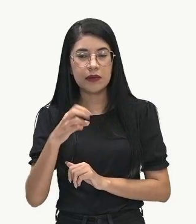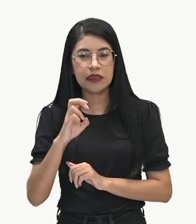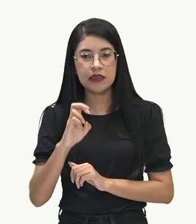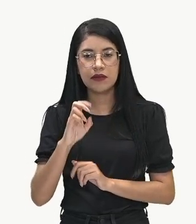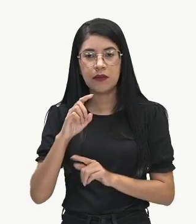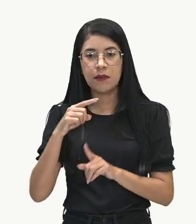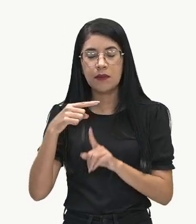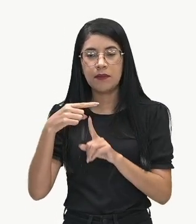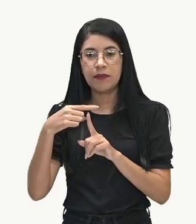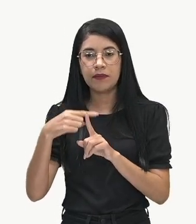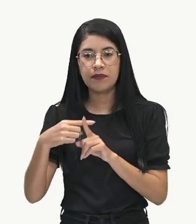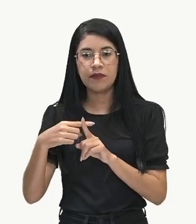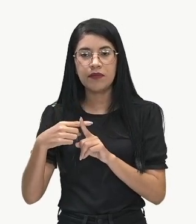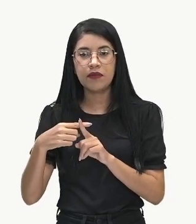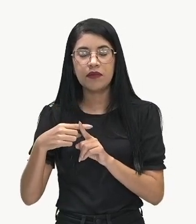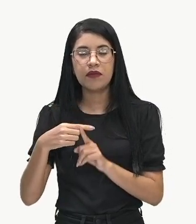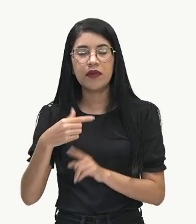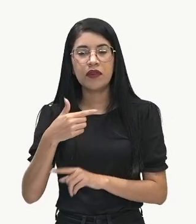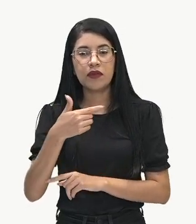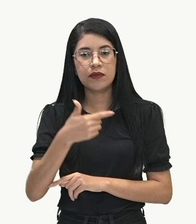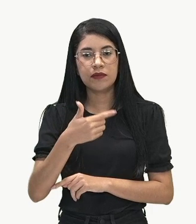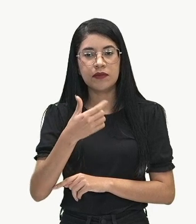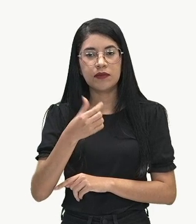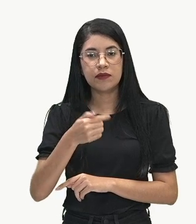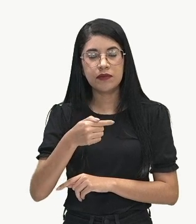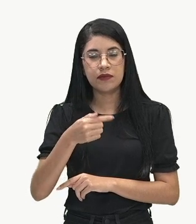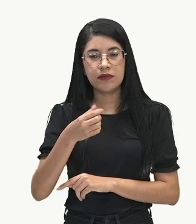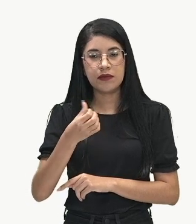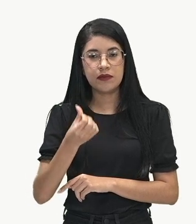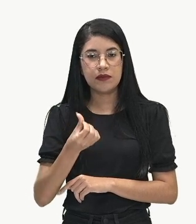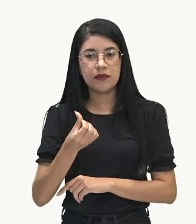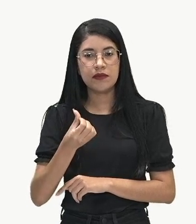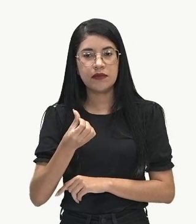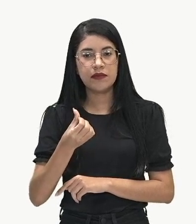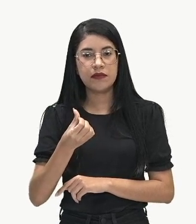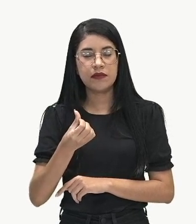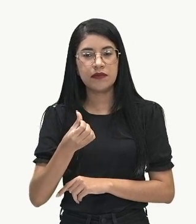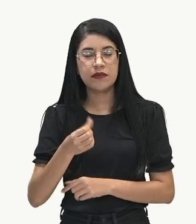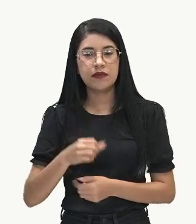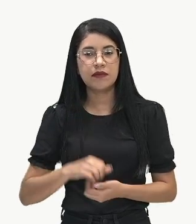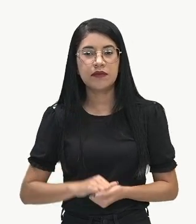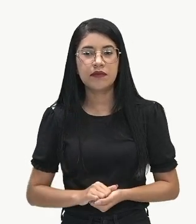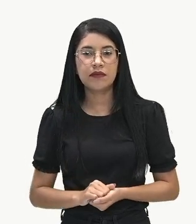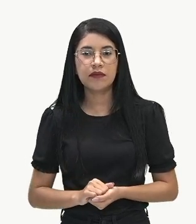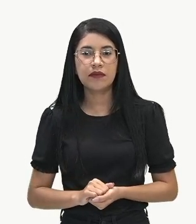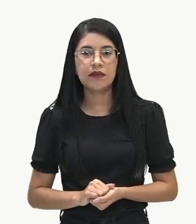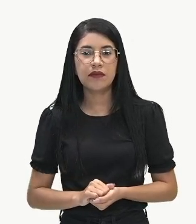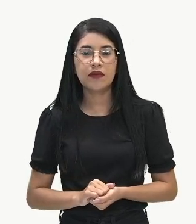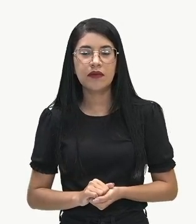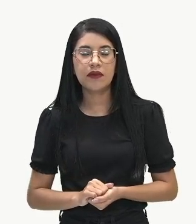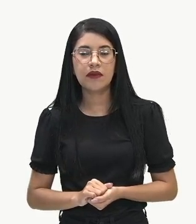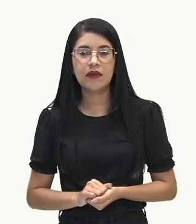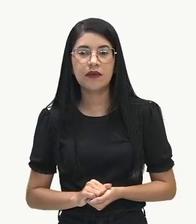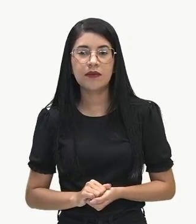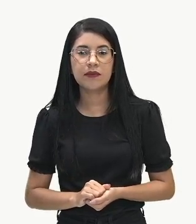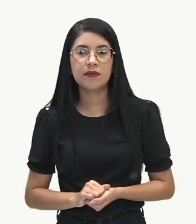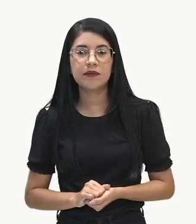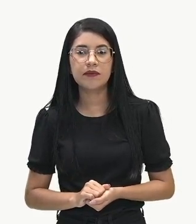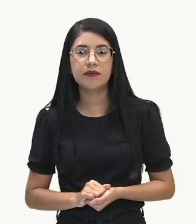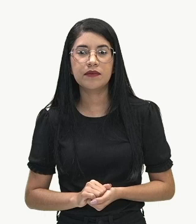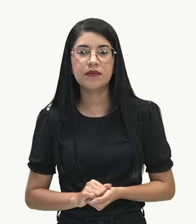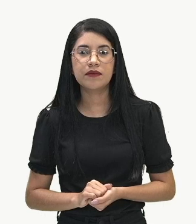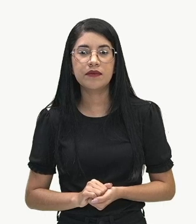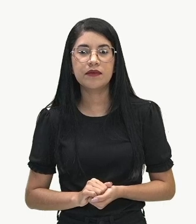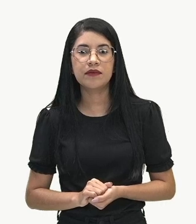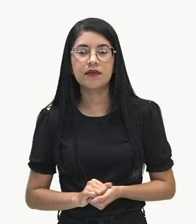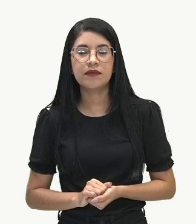mais 276, mais não, né? Porque aqui, ó, tem um negativo Então,